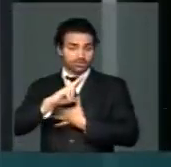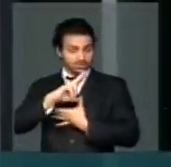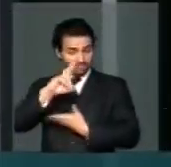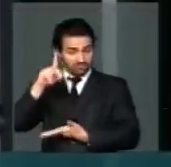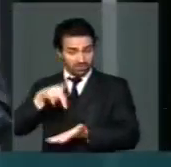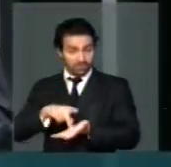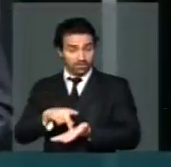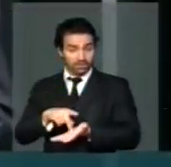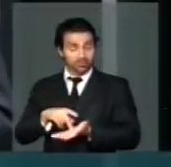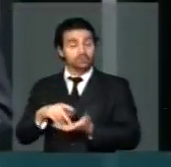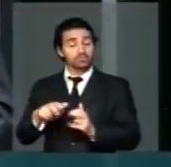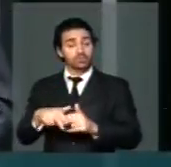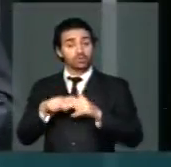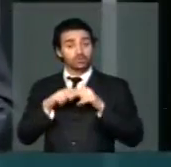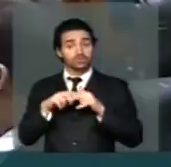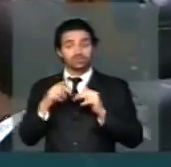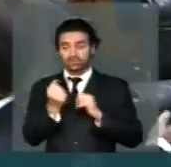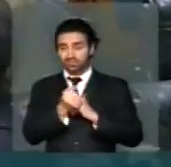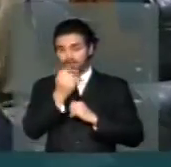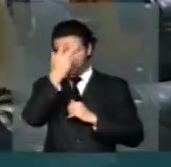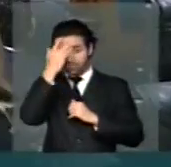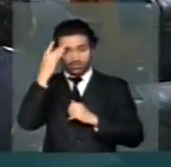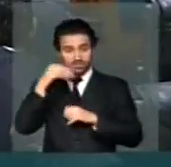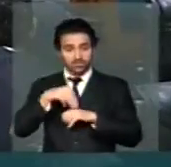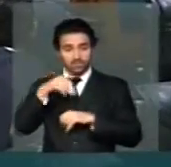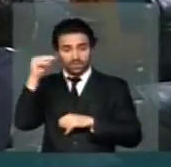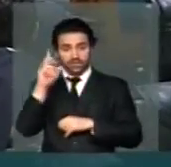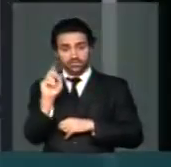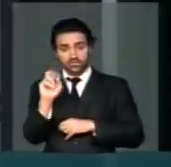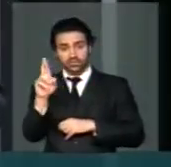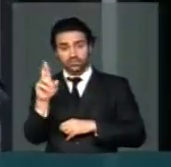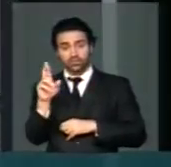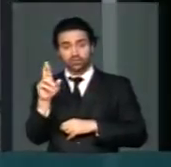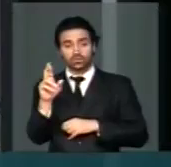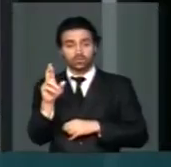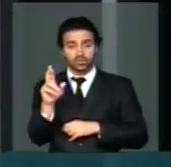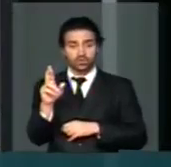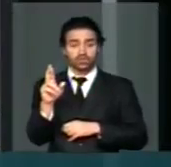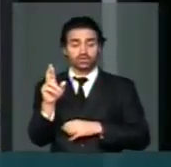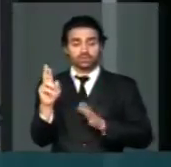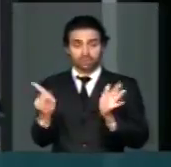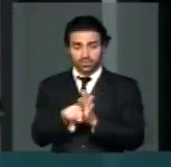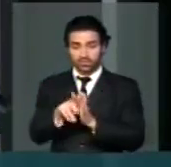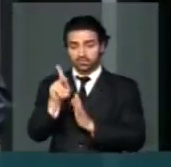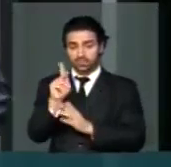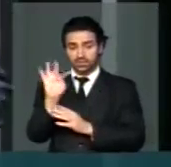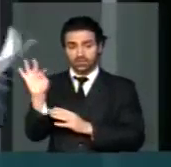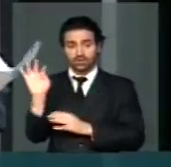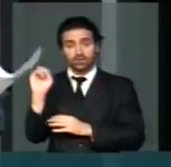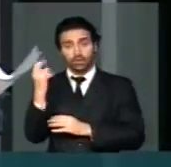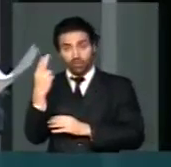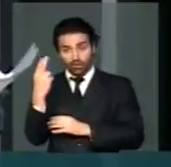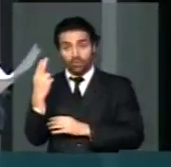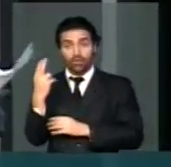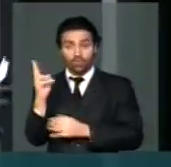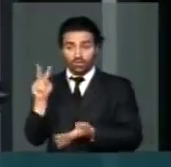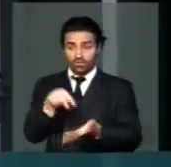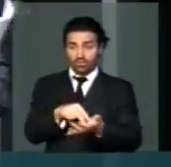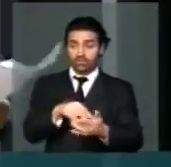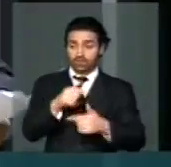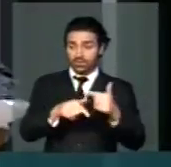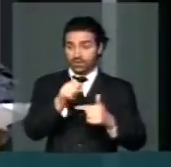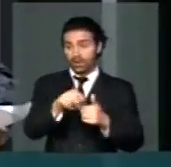verdade que muitos mestres e doutores e outros, nem tanto, petistas, ou dão aula lá,